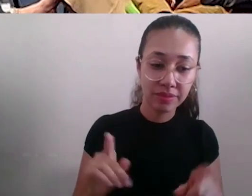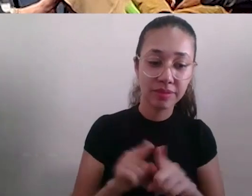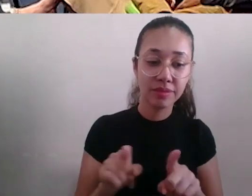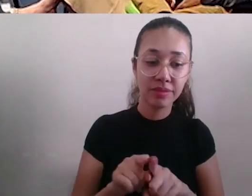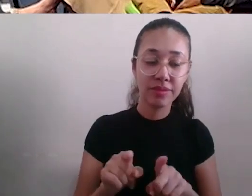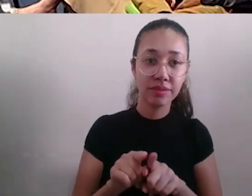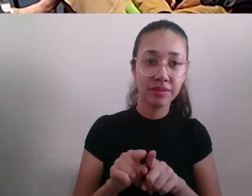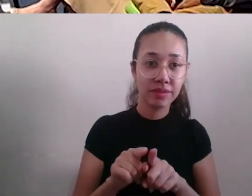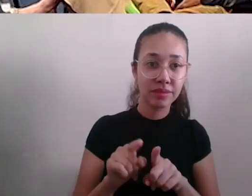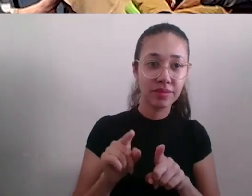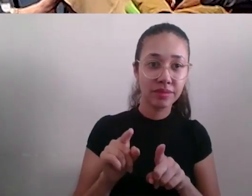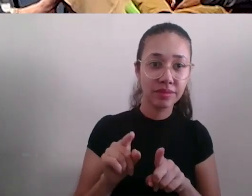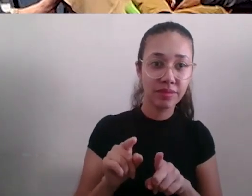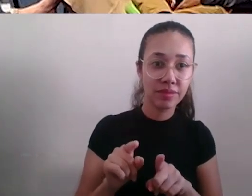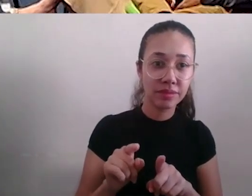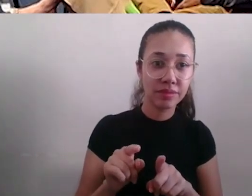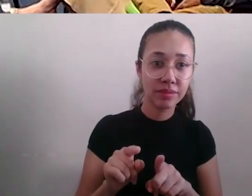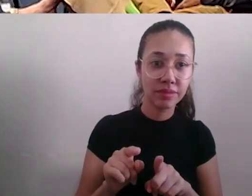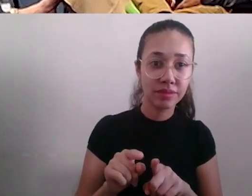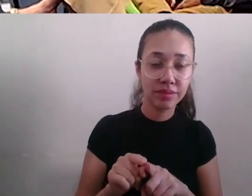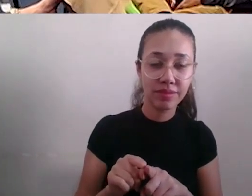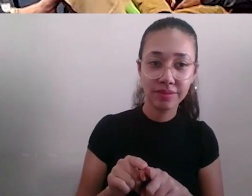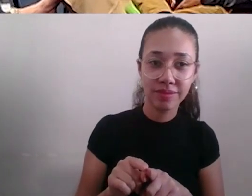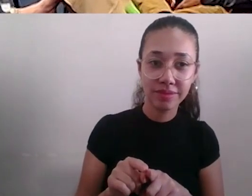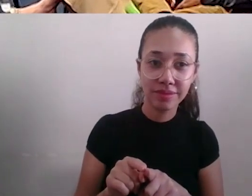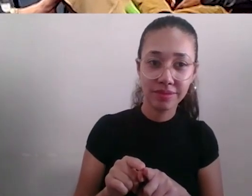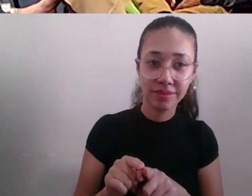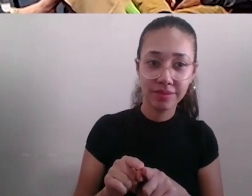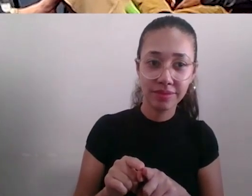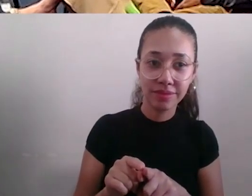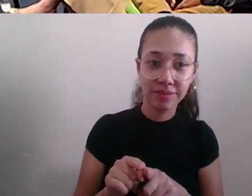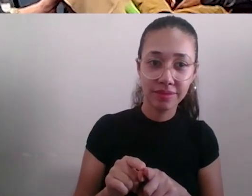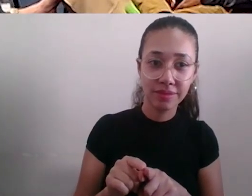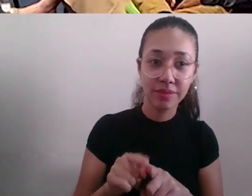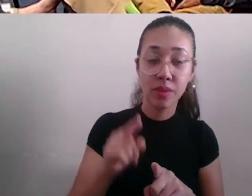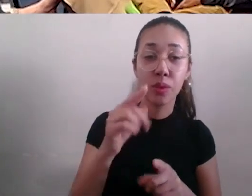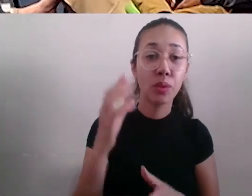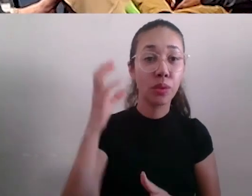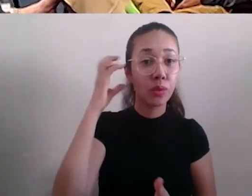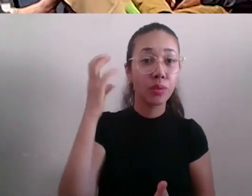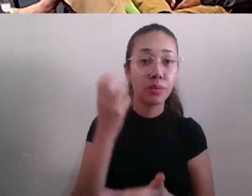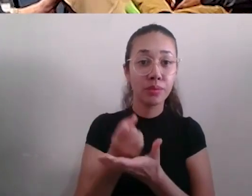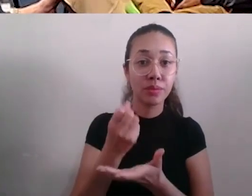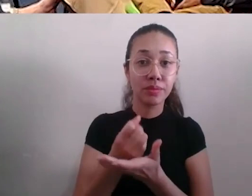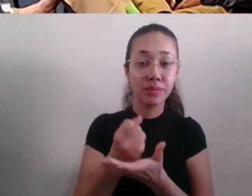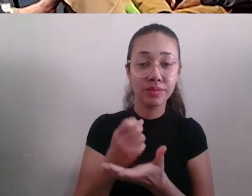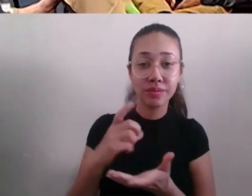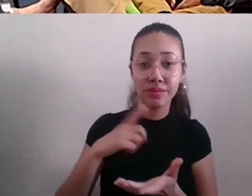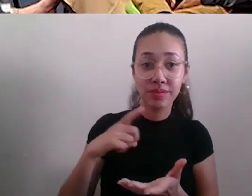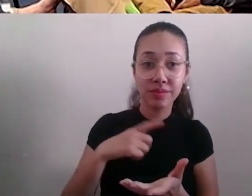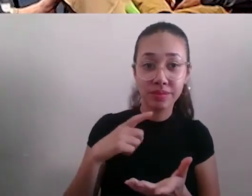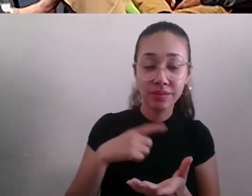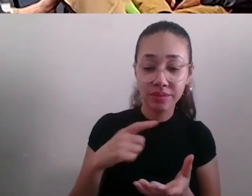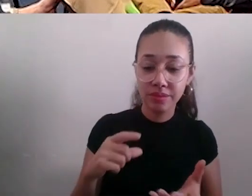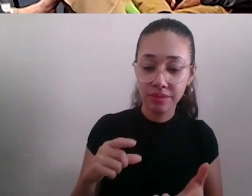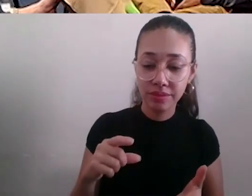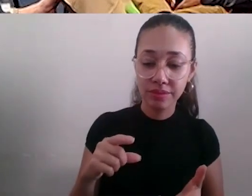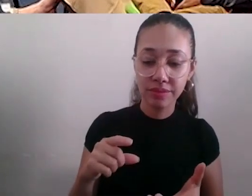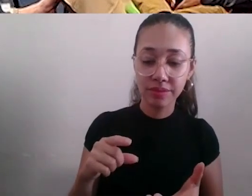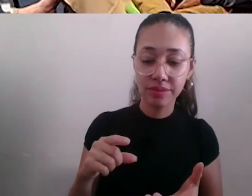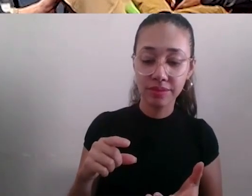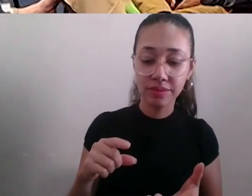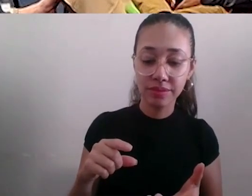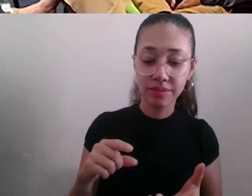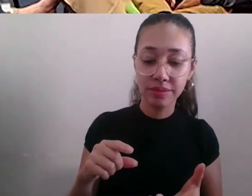fez reabrir a revisão criminal. O podcast do Chico Felice fez fechar